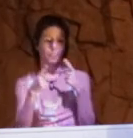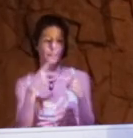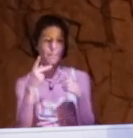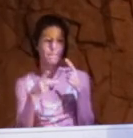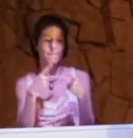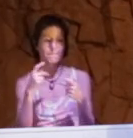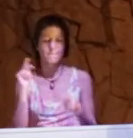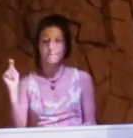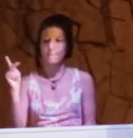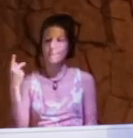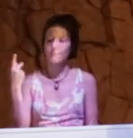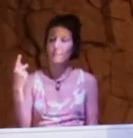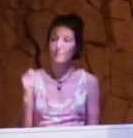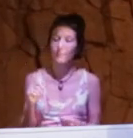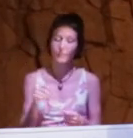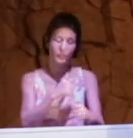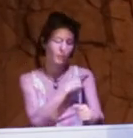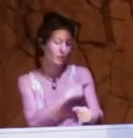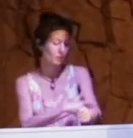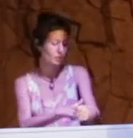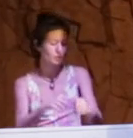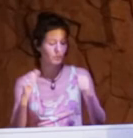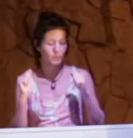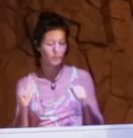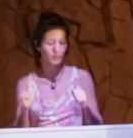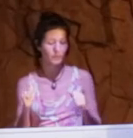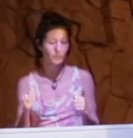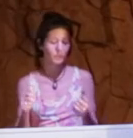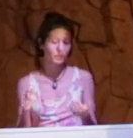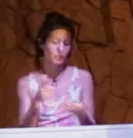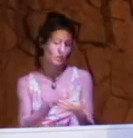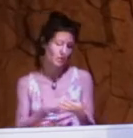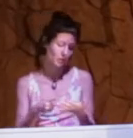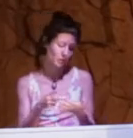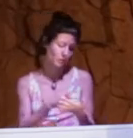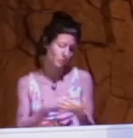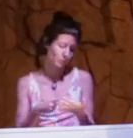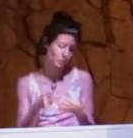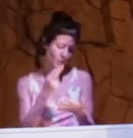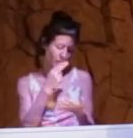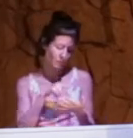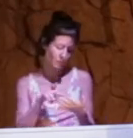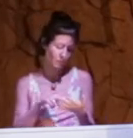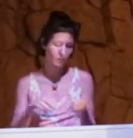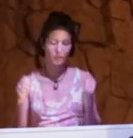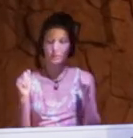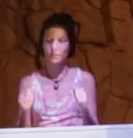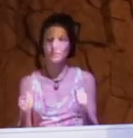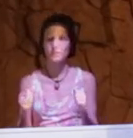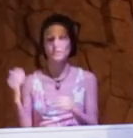educação é poder, que a leitura é poder. Então, em todo esse processo, desse período de